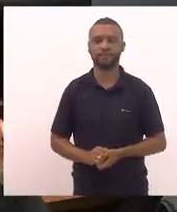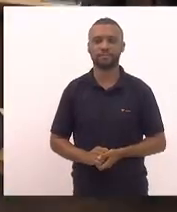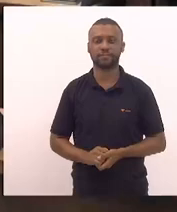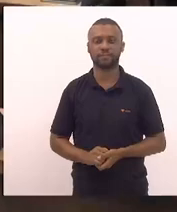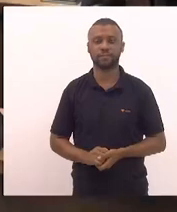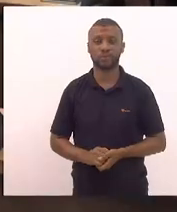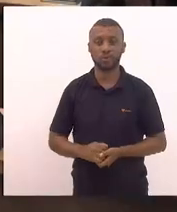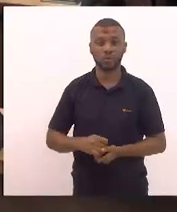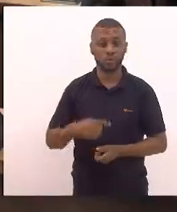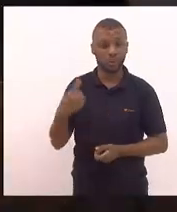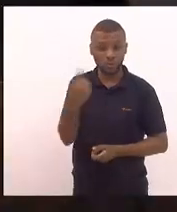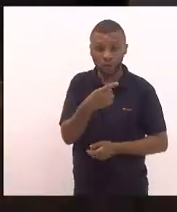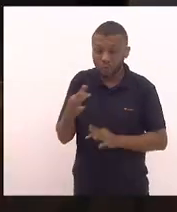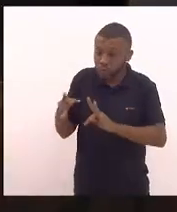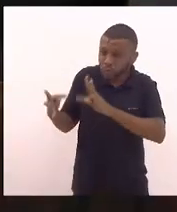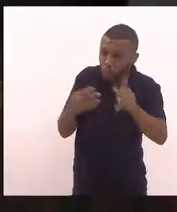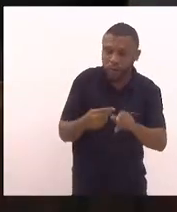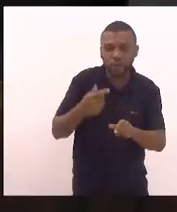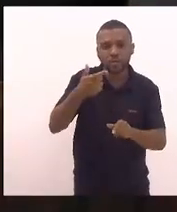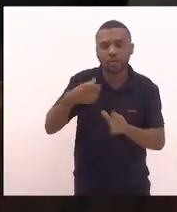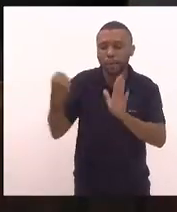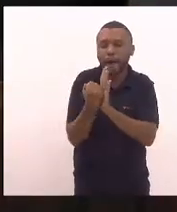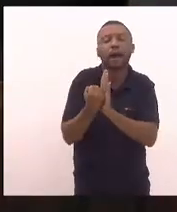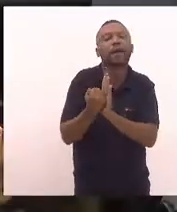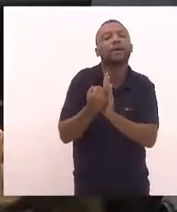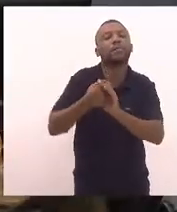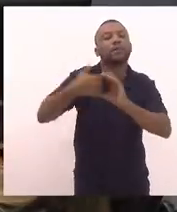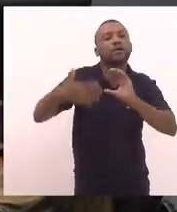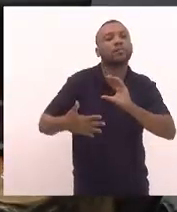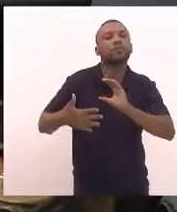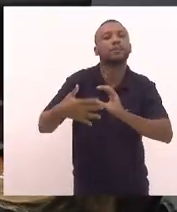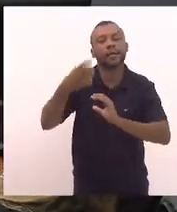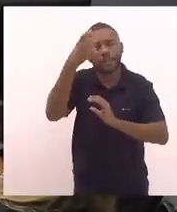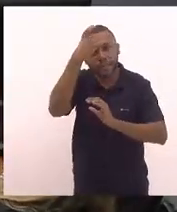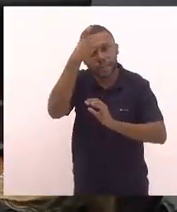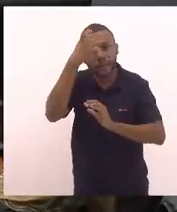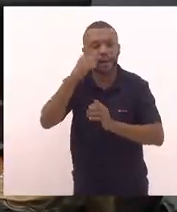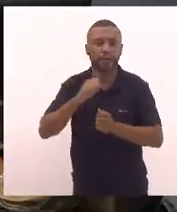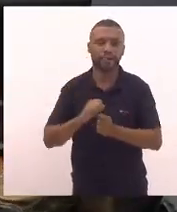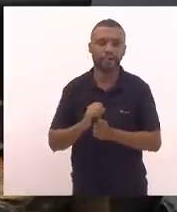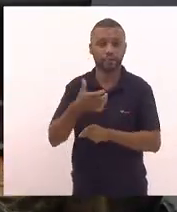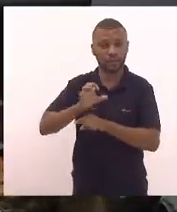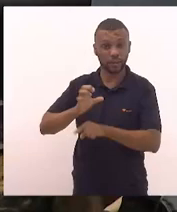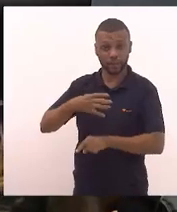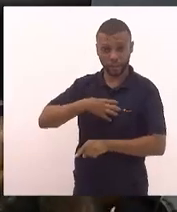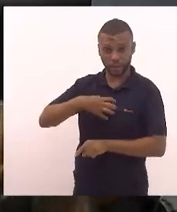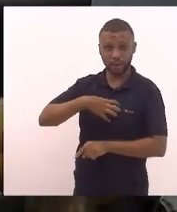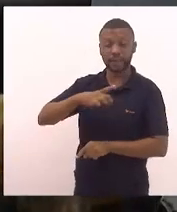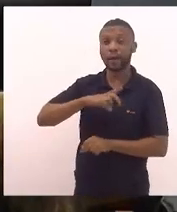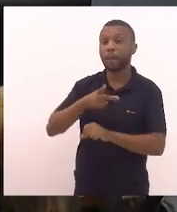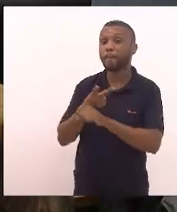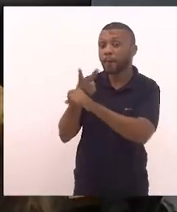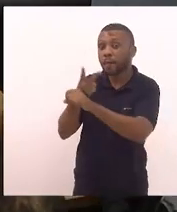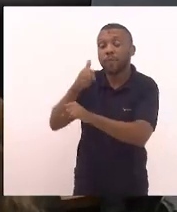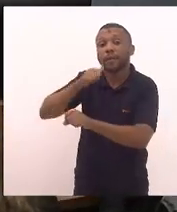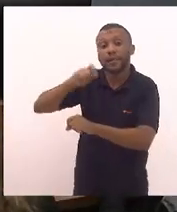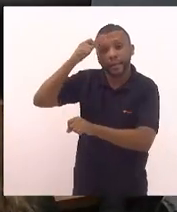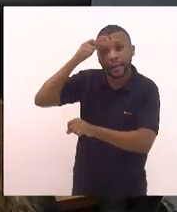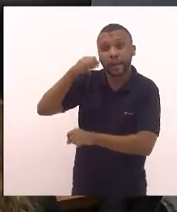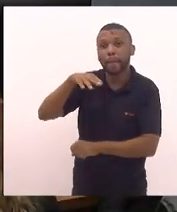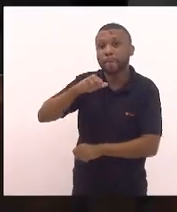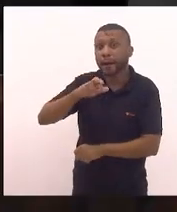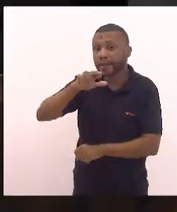Somos todas Dandaras. Na Bahia, tem um prêmio para a mulher negra que é